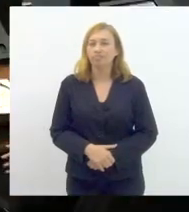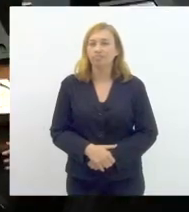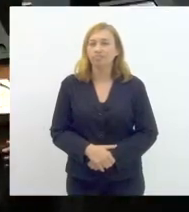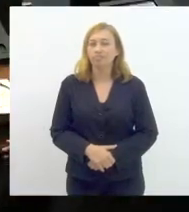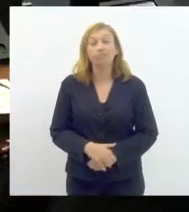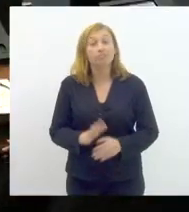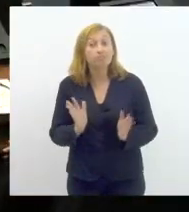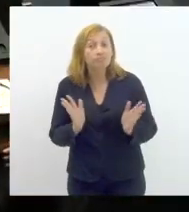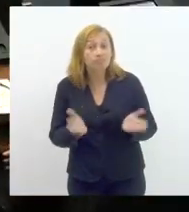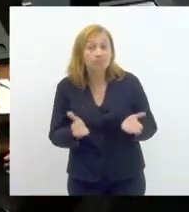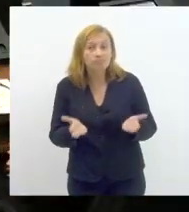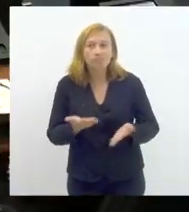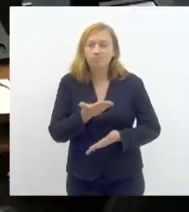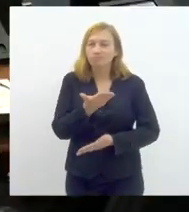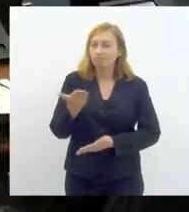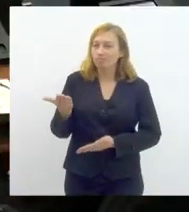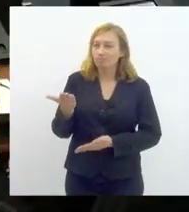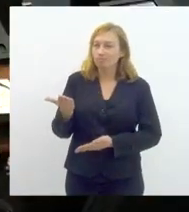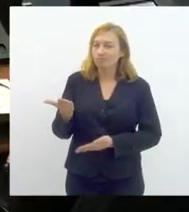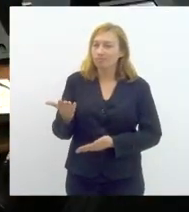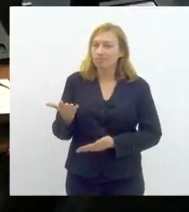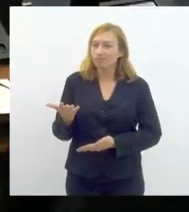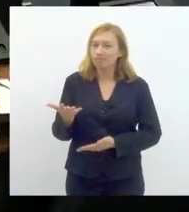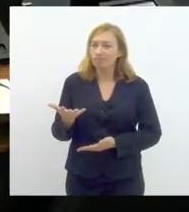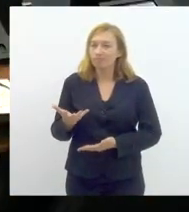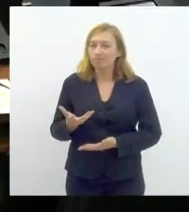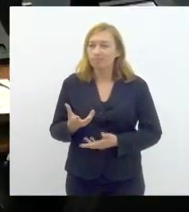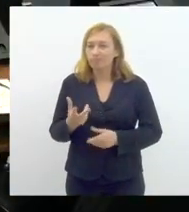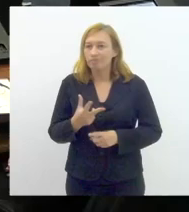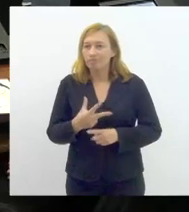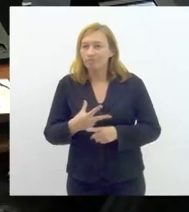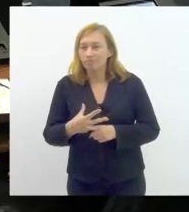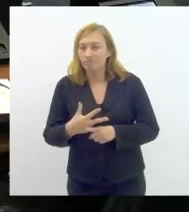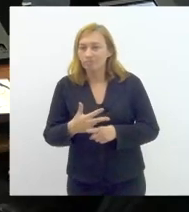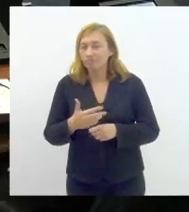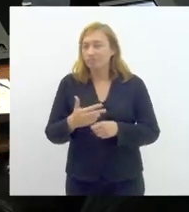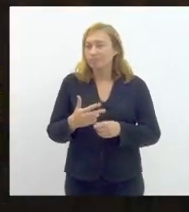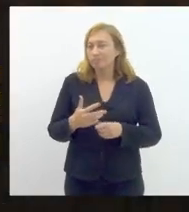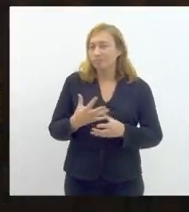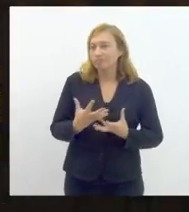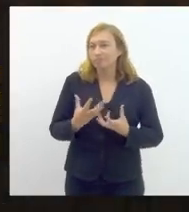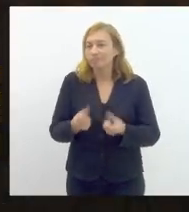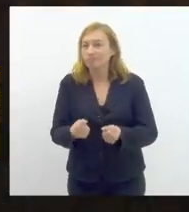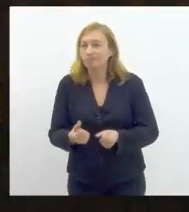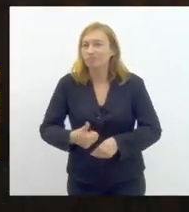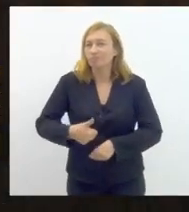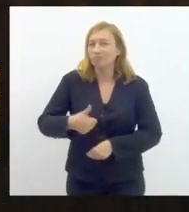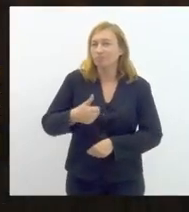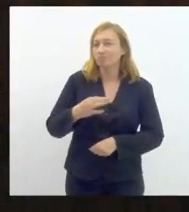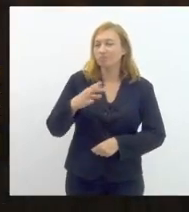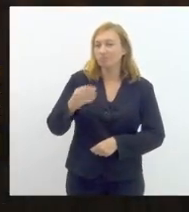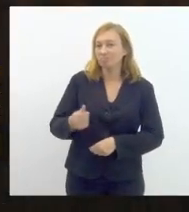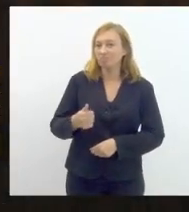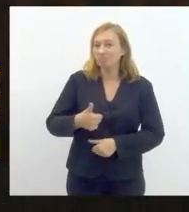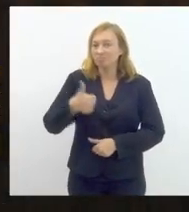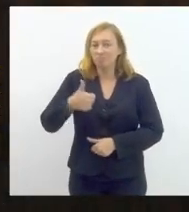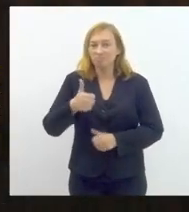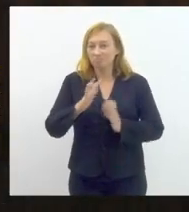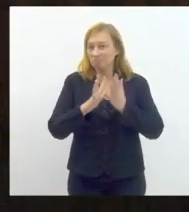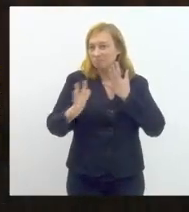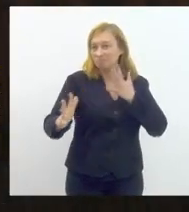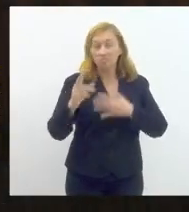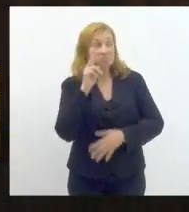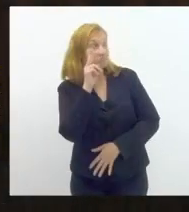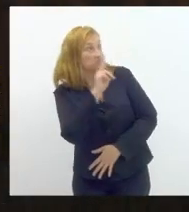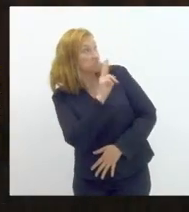Bom, e agora vocês estão tomando tudo, né? Já me tiraram meu nomezinho dali, já não sou mais a primeira da segunda fila.